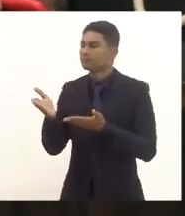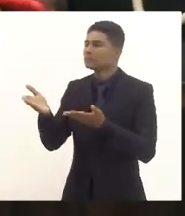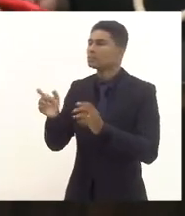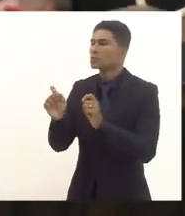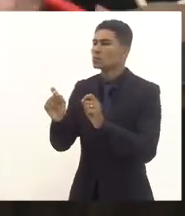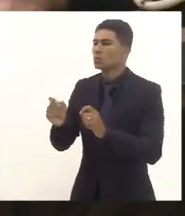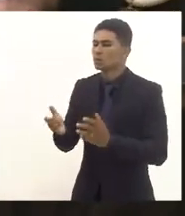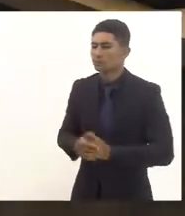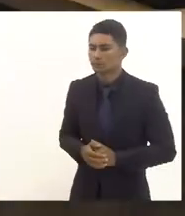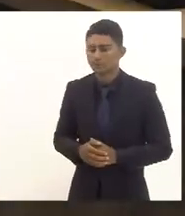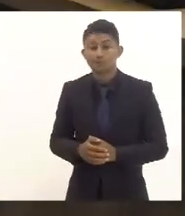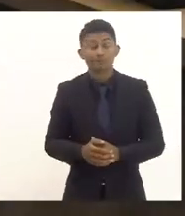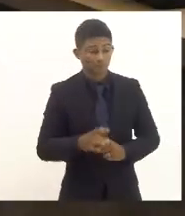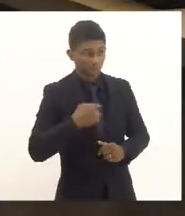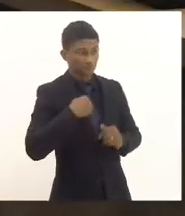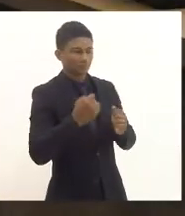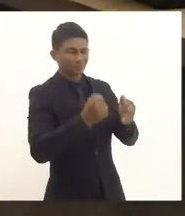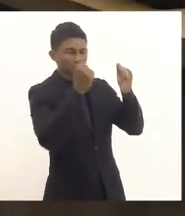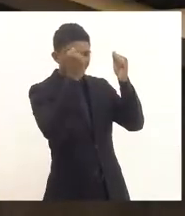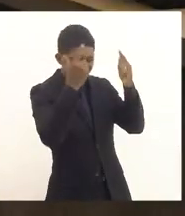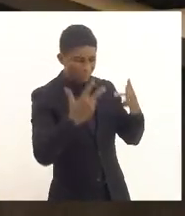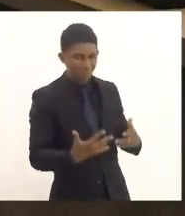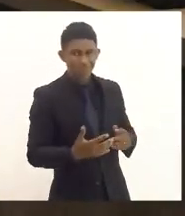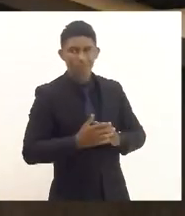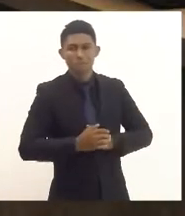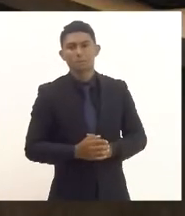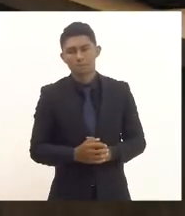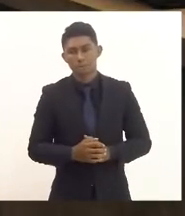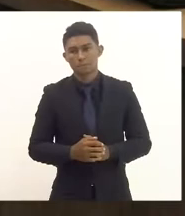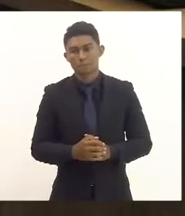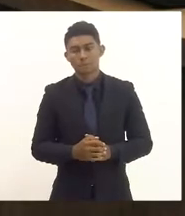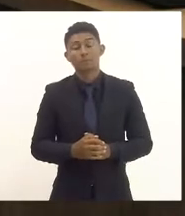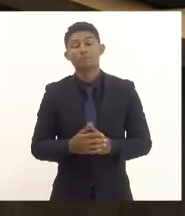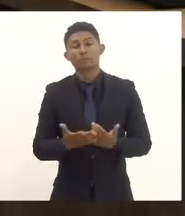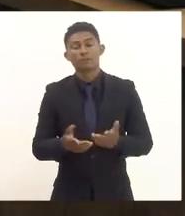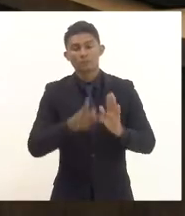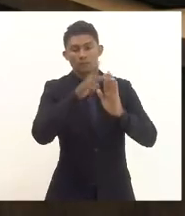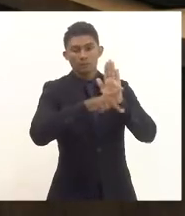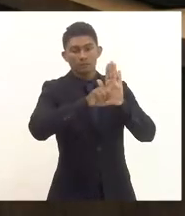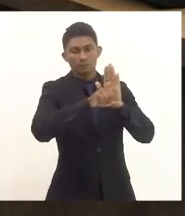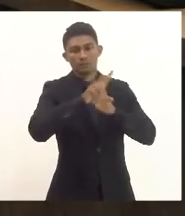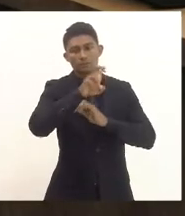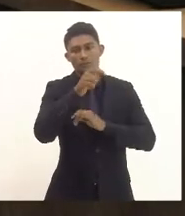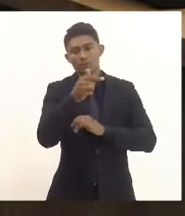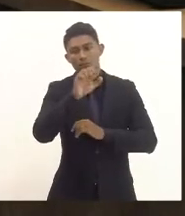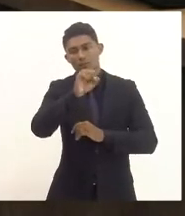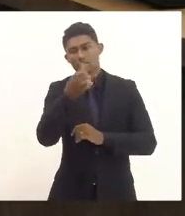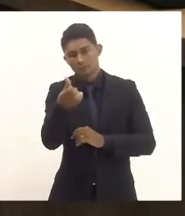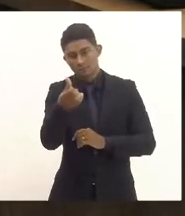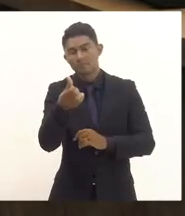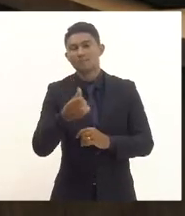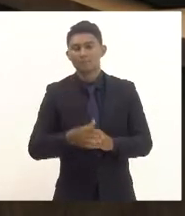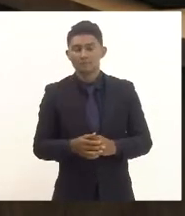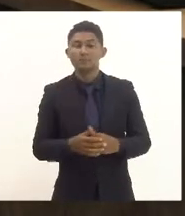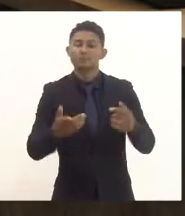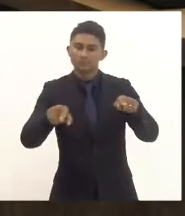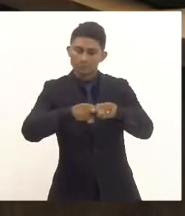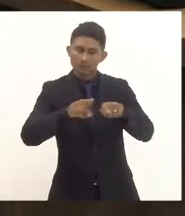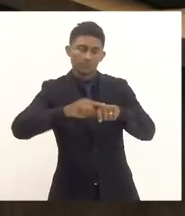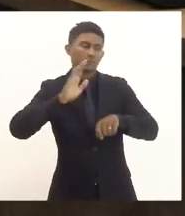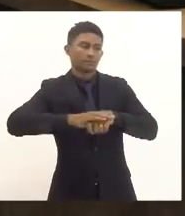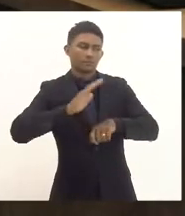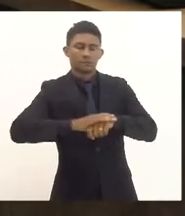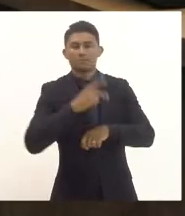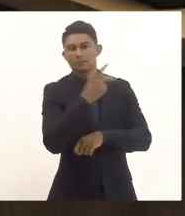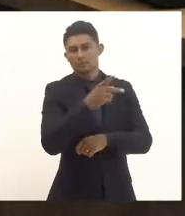só Presidente explicando a vossa excelência' Esse é o pele 57 86 e também é de vossa